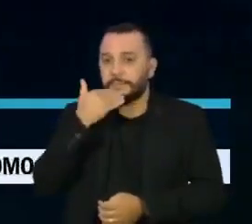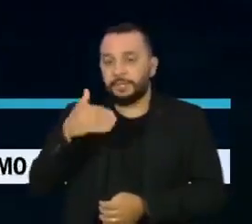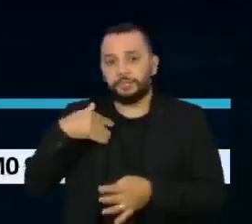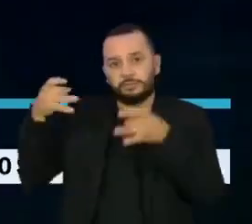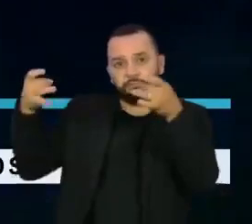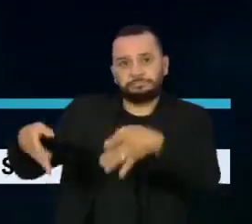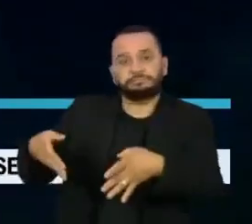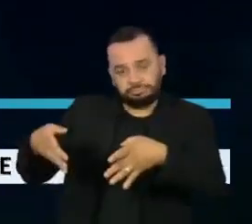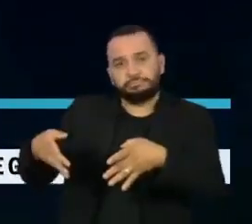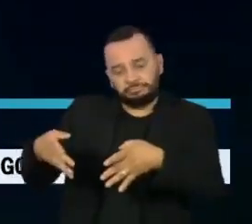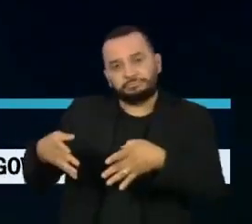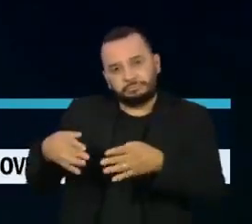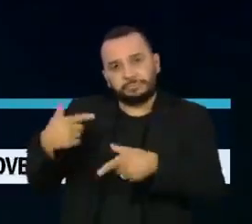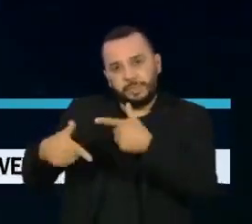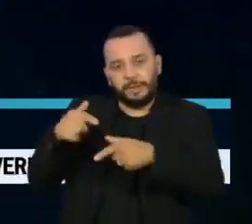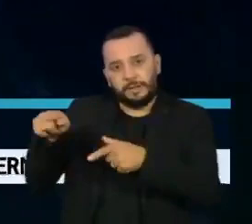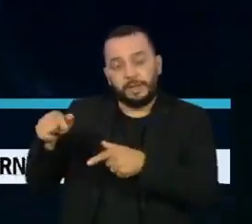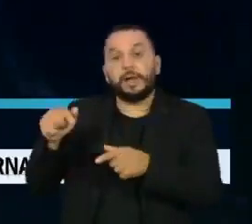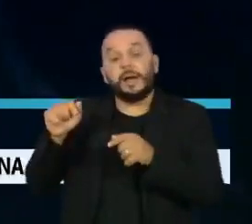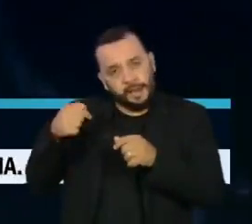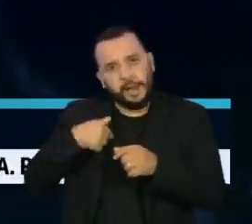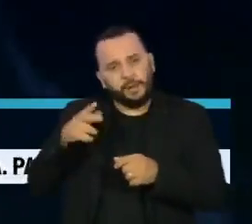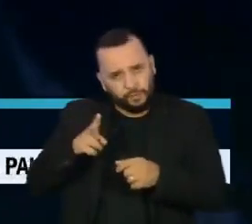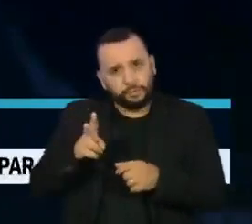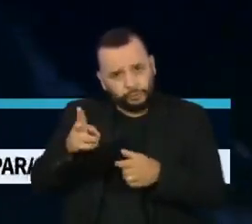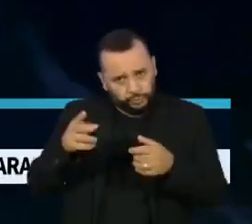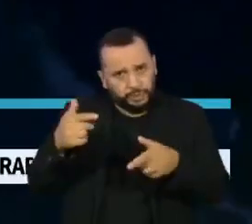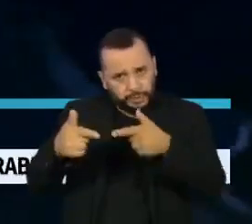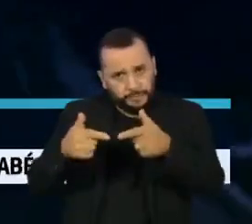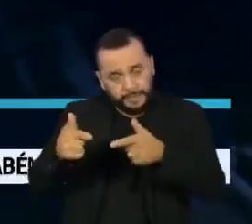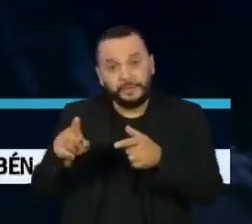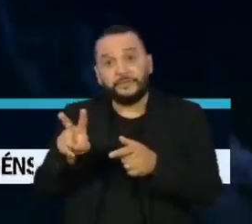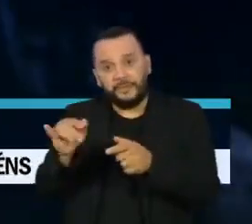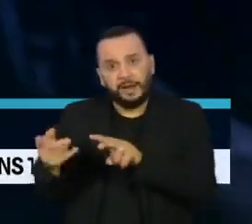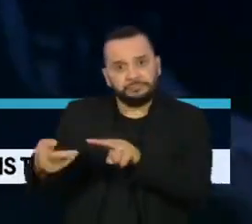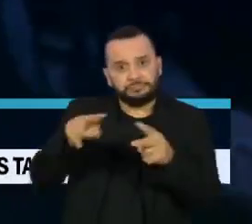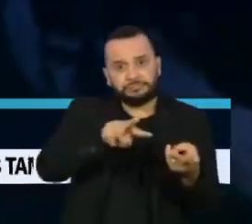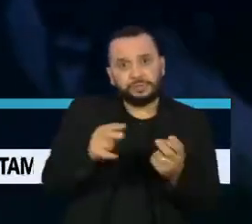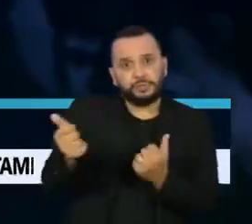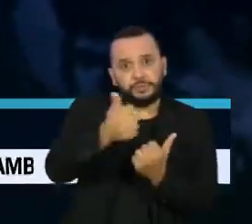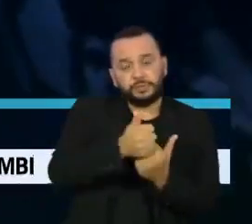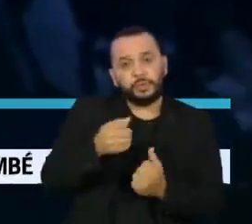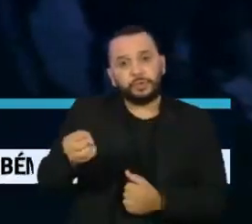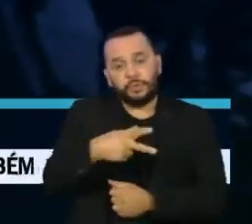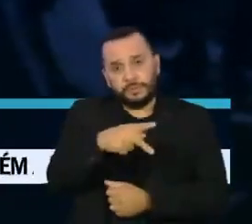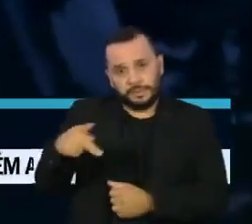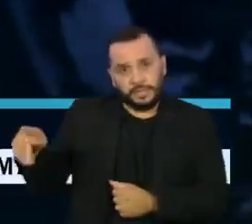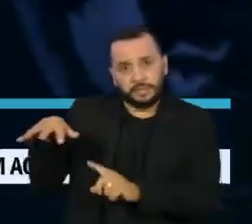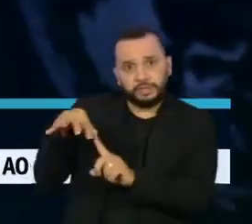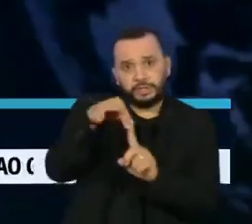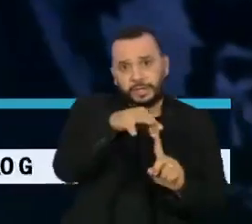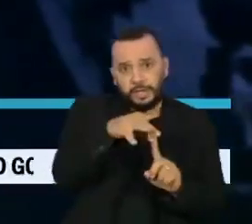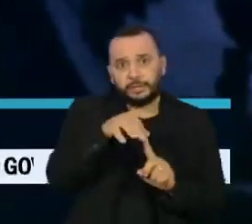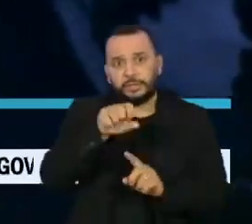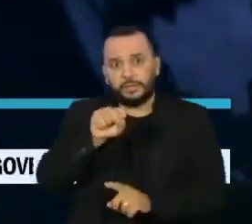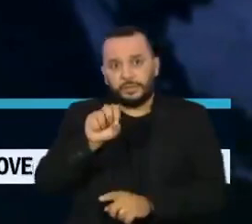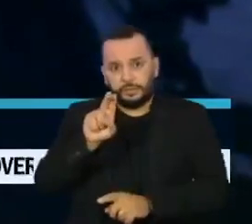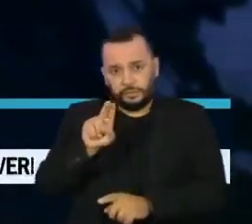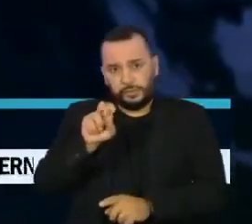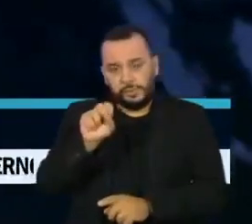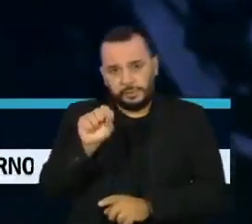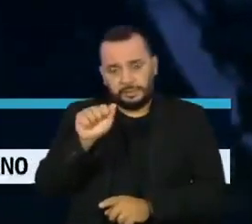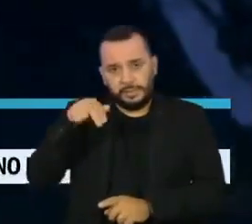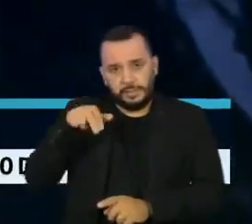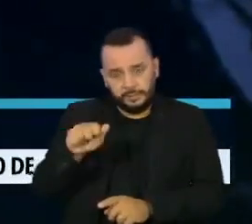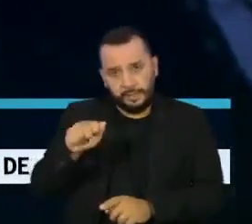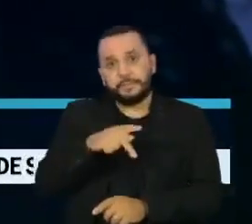ela permanecerá no cargo para fazer a transição para o novo presidente que ainda será indicado Susana Cordeiro guerra estava